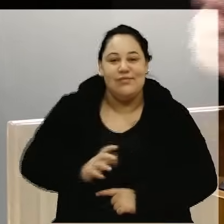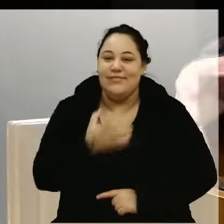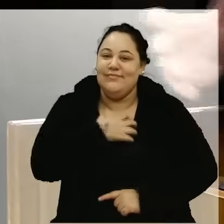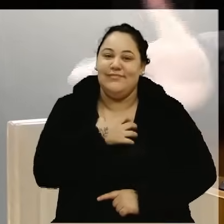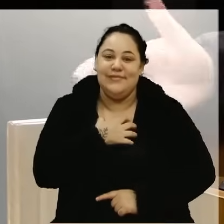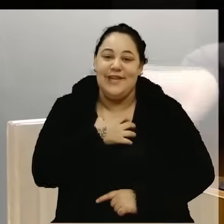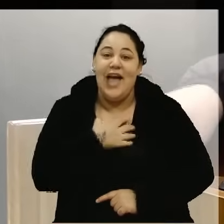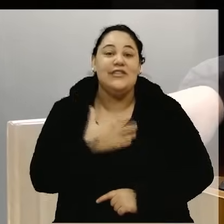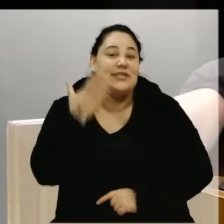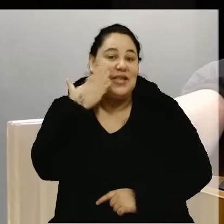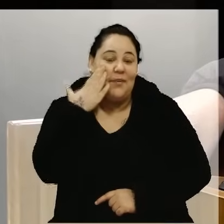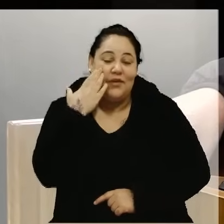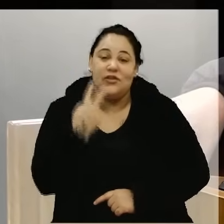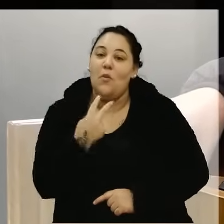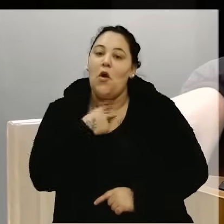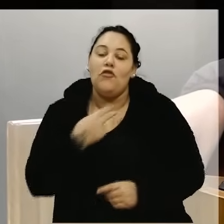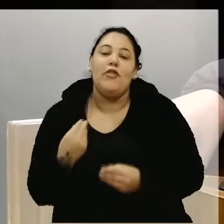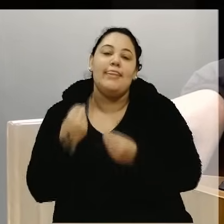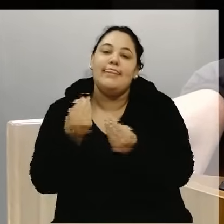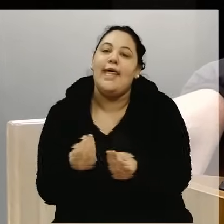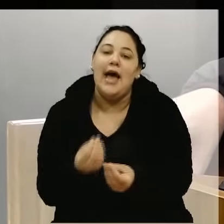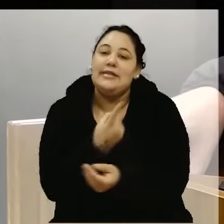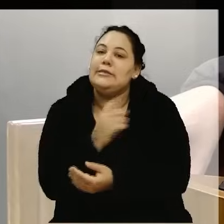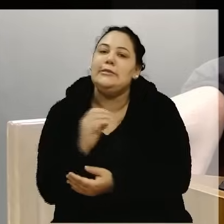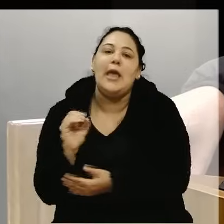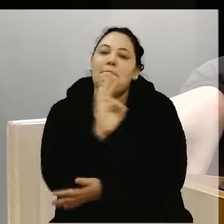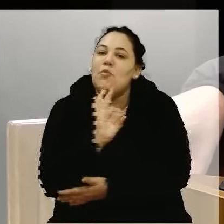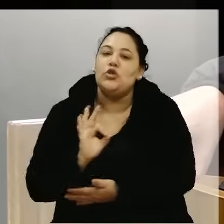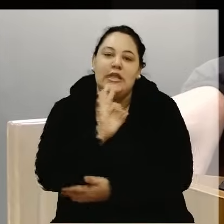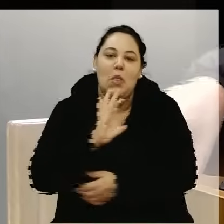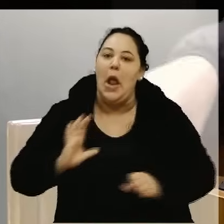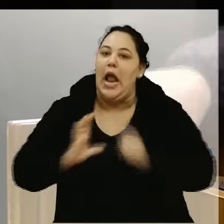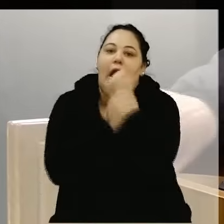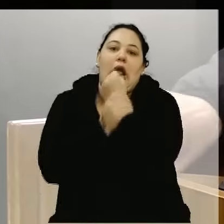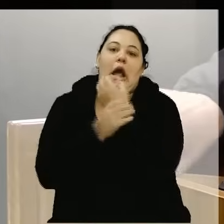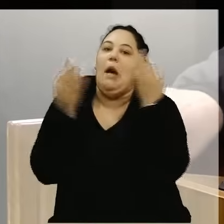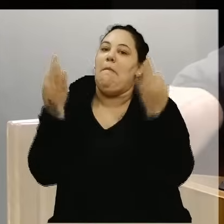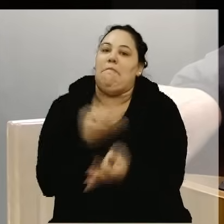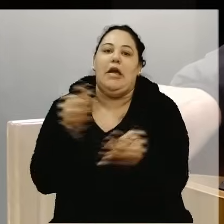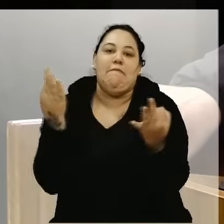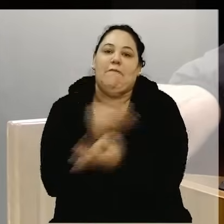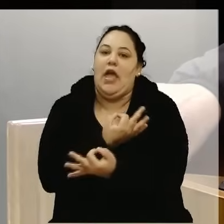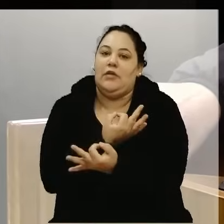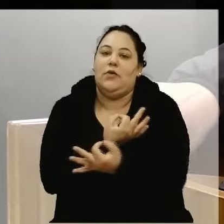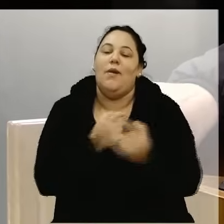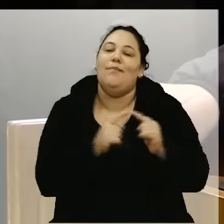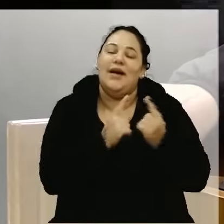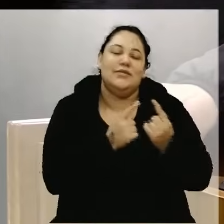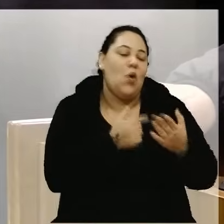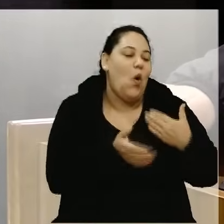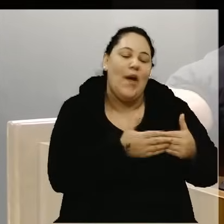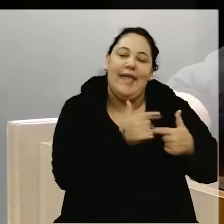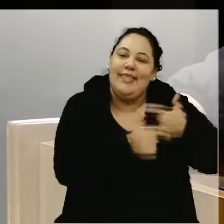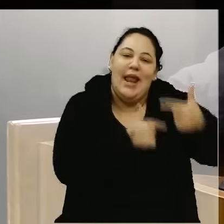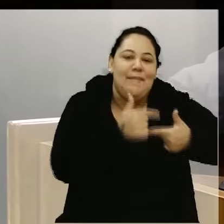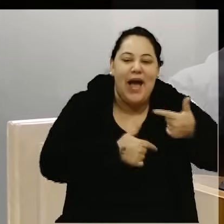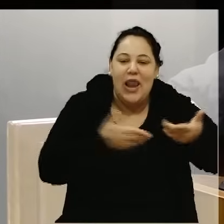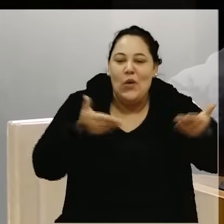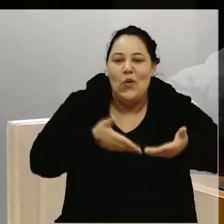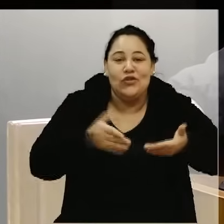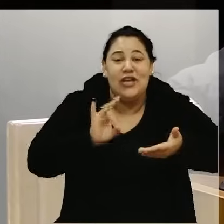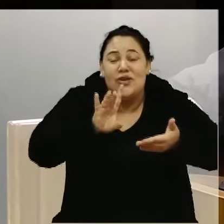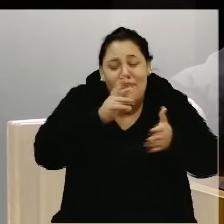gente não pode dar uma garantia hoje, infelizmente, por mais que a gente tente, qualquer trabalho nosso hoje lá, eles são